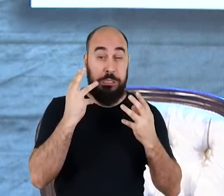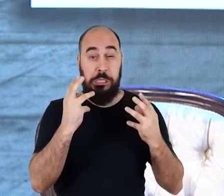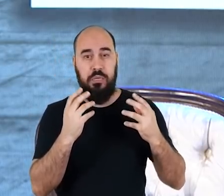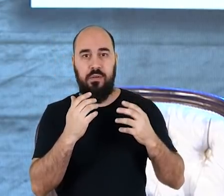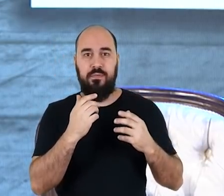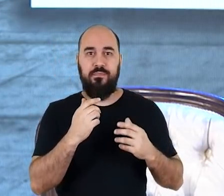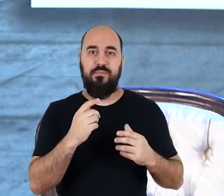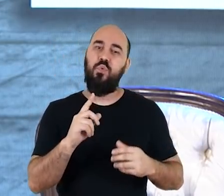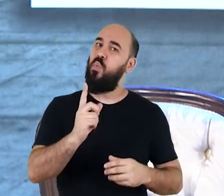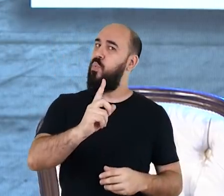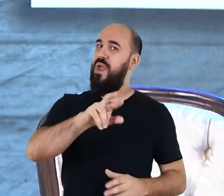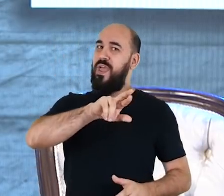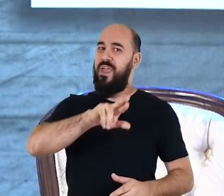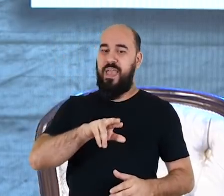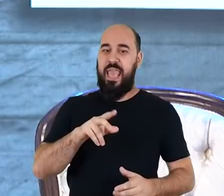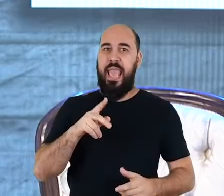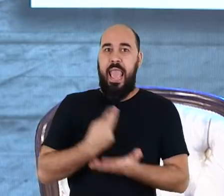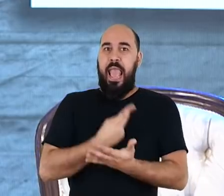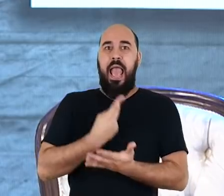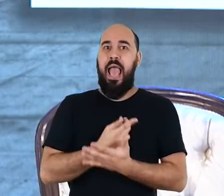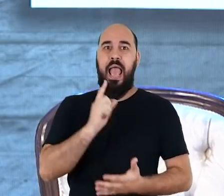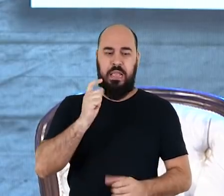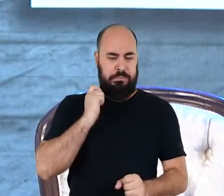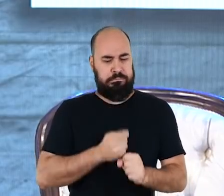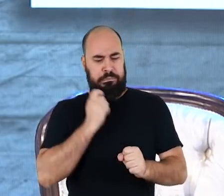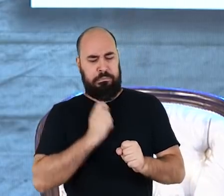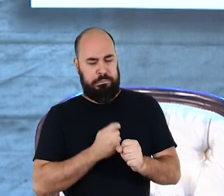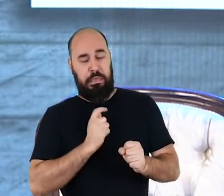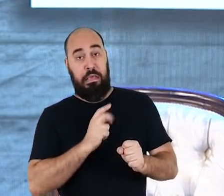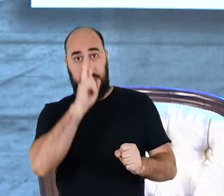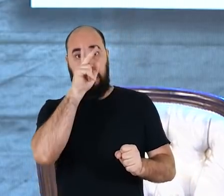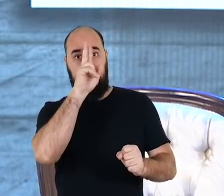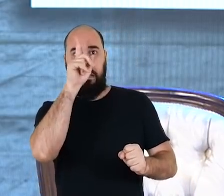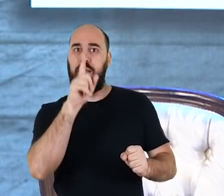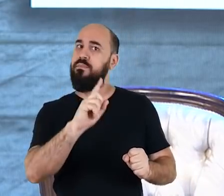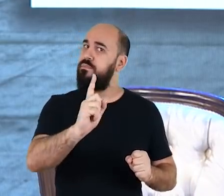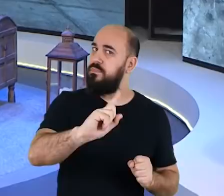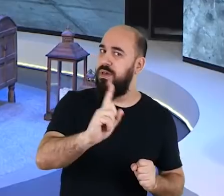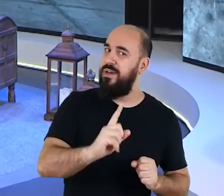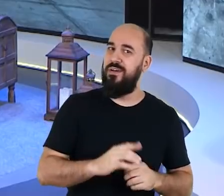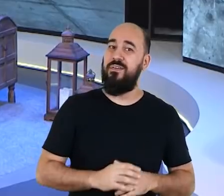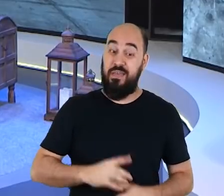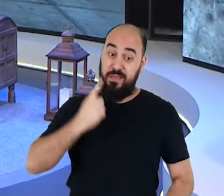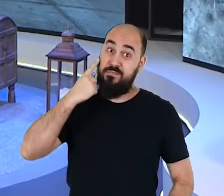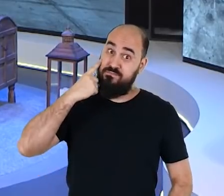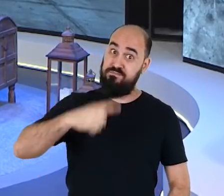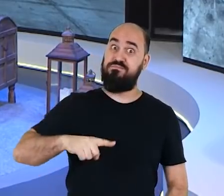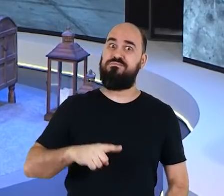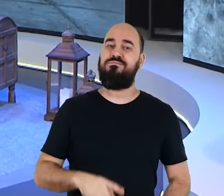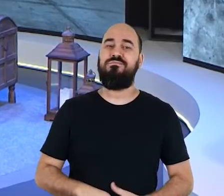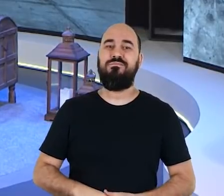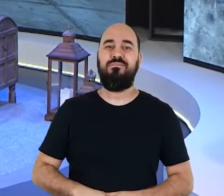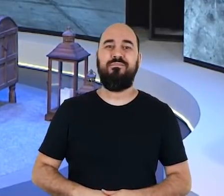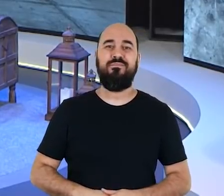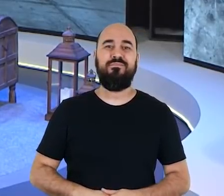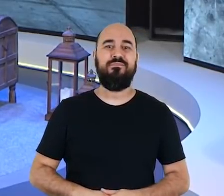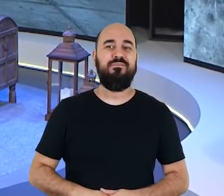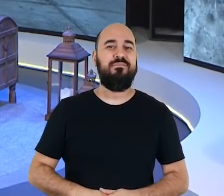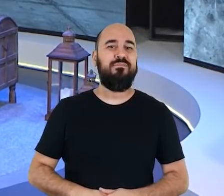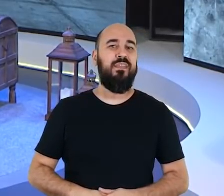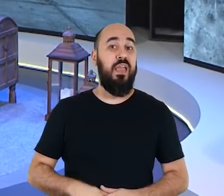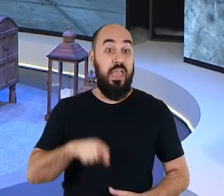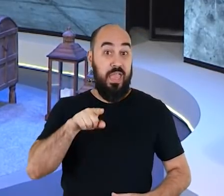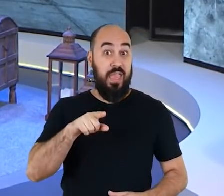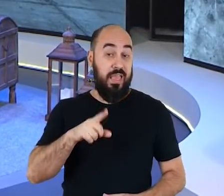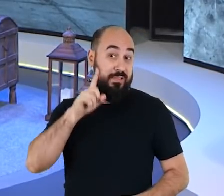em série. Isso foi feito de propósito. Vou pedir para colocar mais uma vez para vocês verem em casa. É difícil discernir que exista